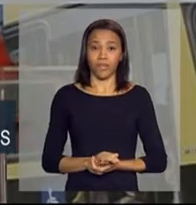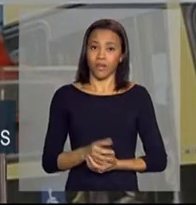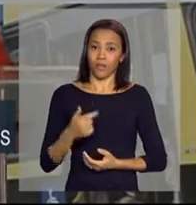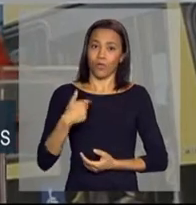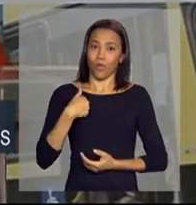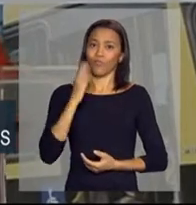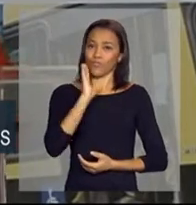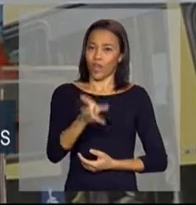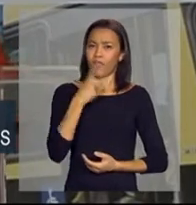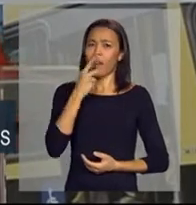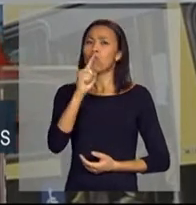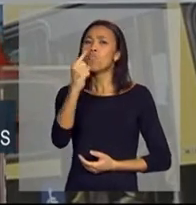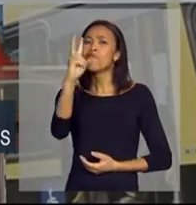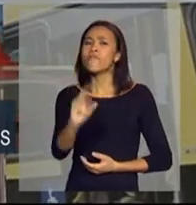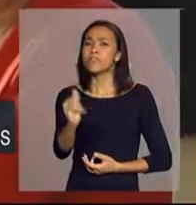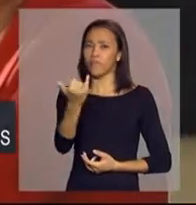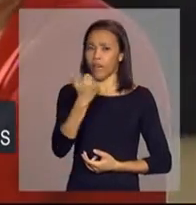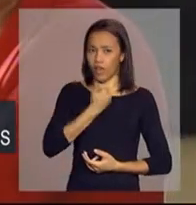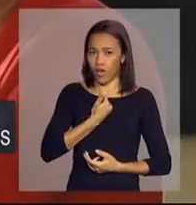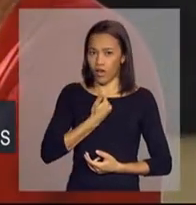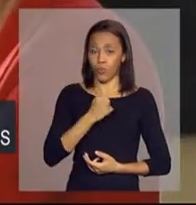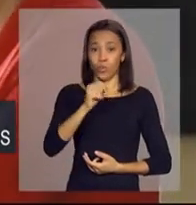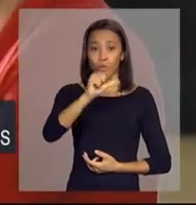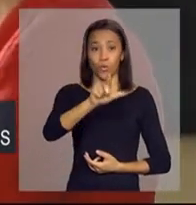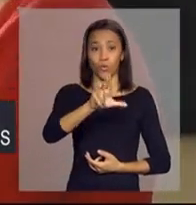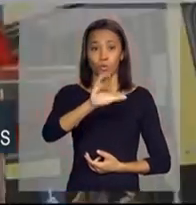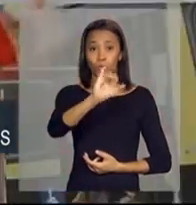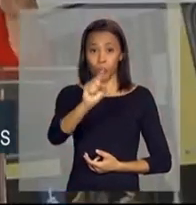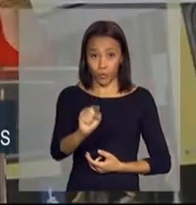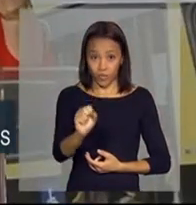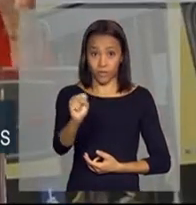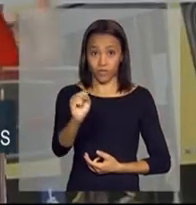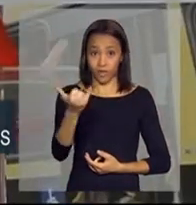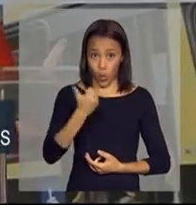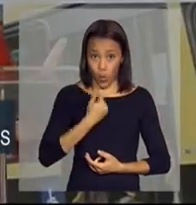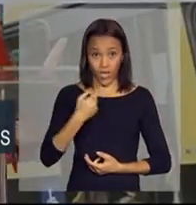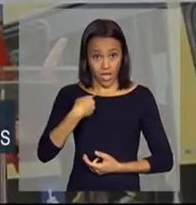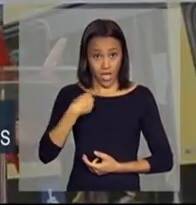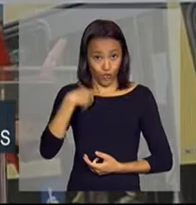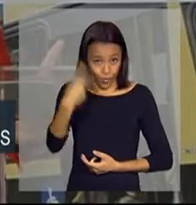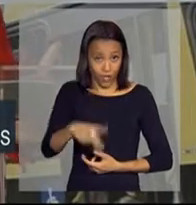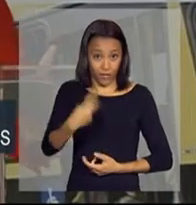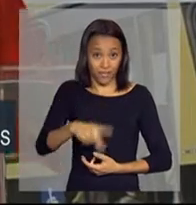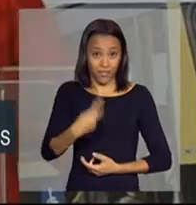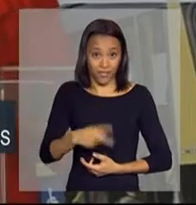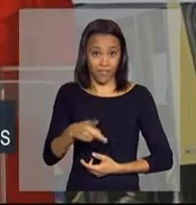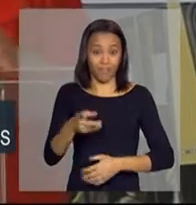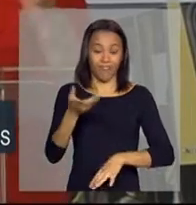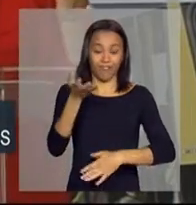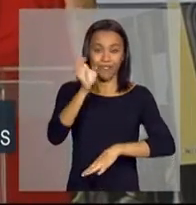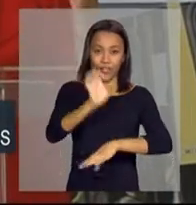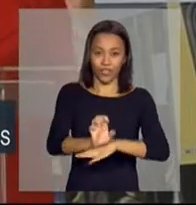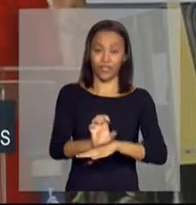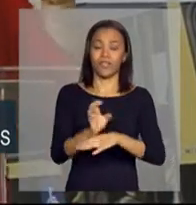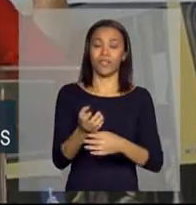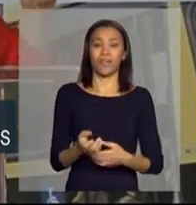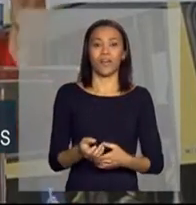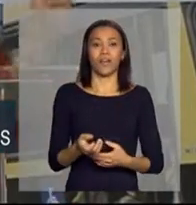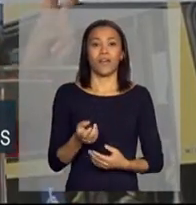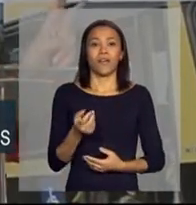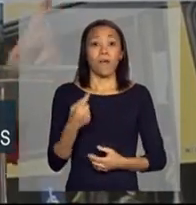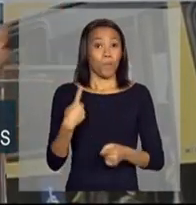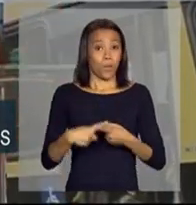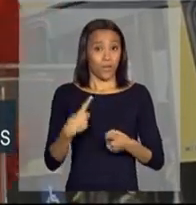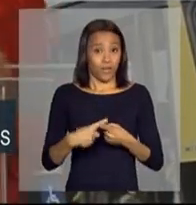como dizia uma vez para mim o Luiz Fernando Veríssima, eu ser gaúcha de propósito, propósito nos